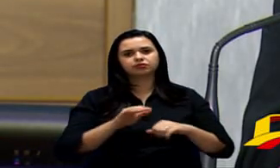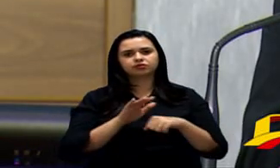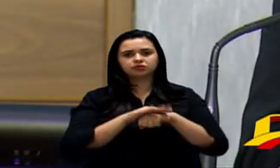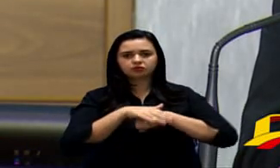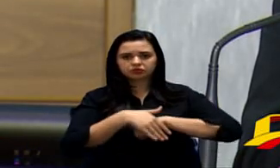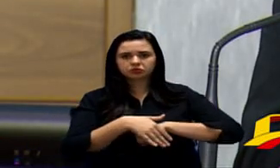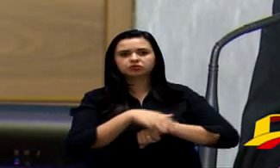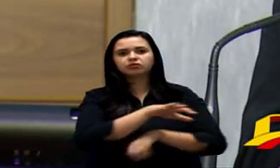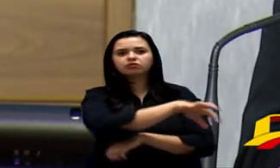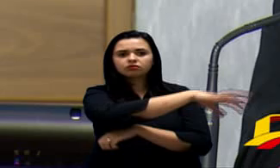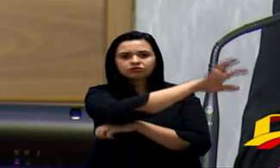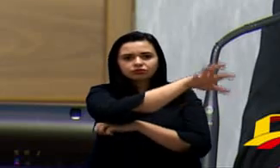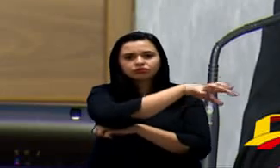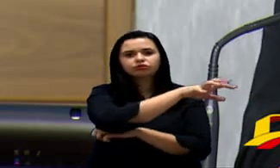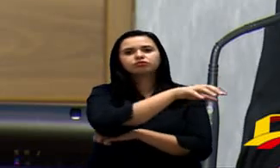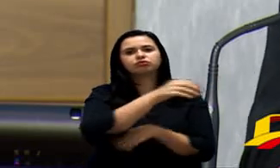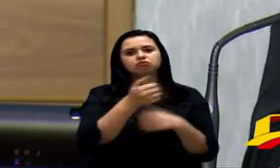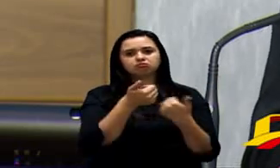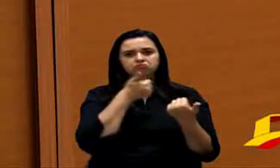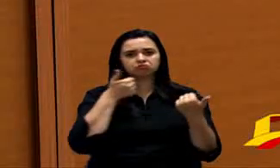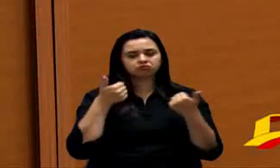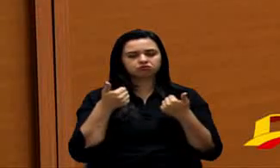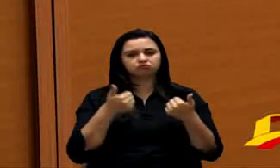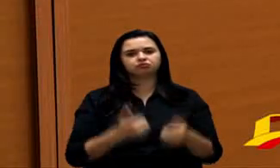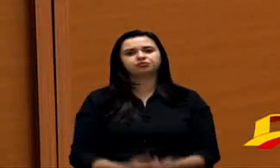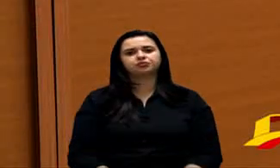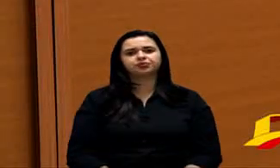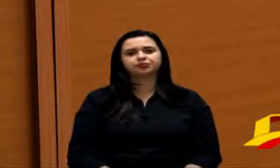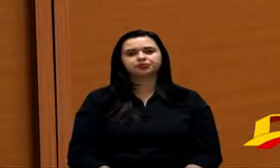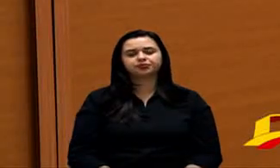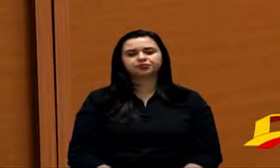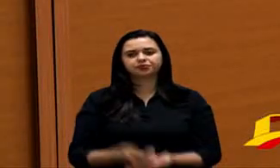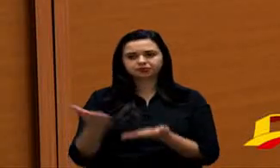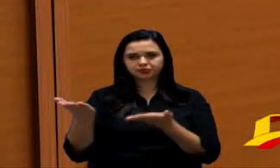Sandro. Vereador Fausto, tem a palavra.